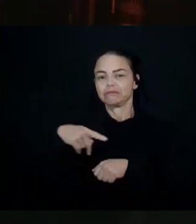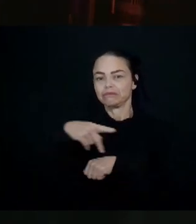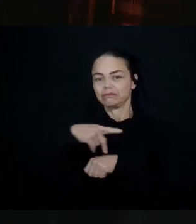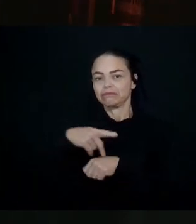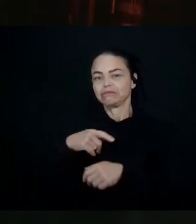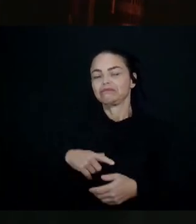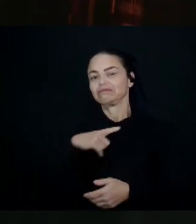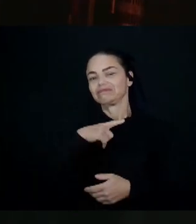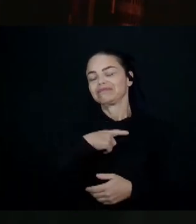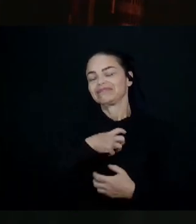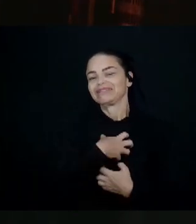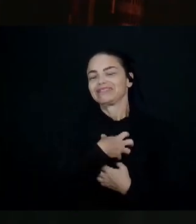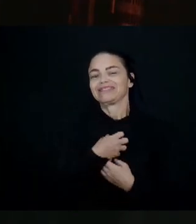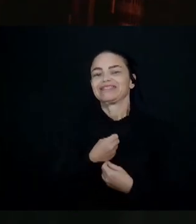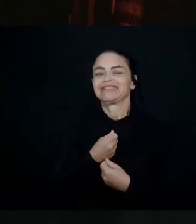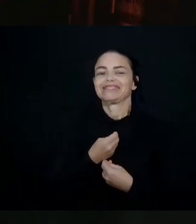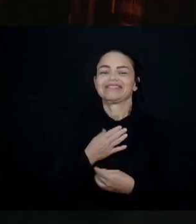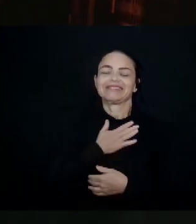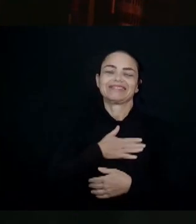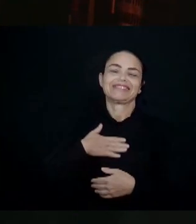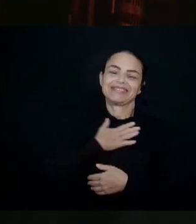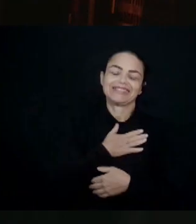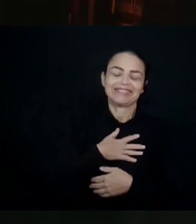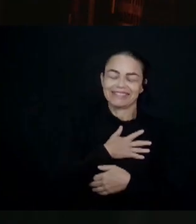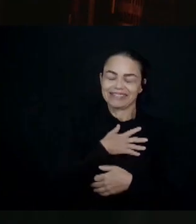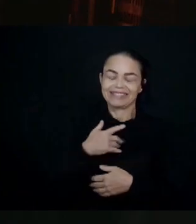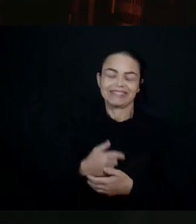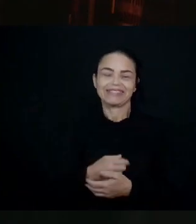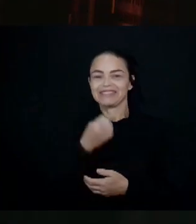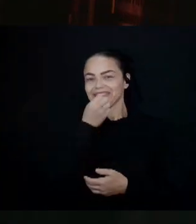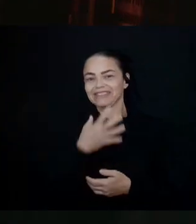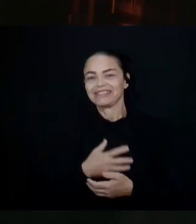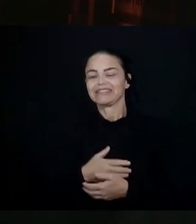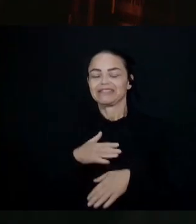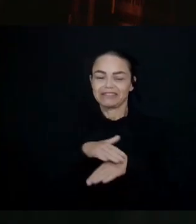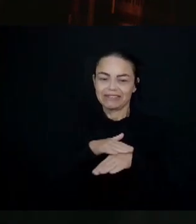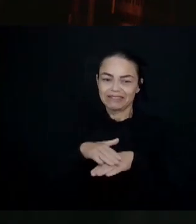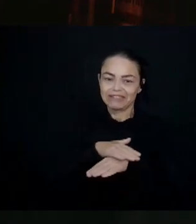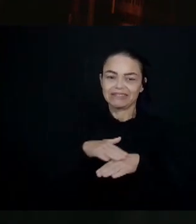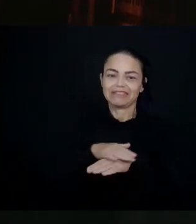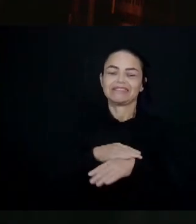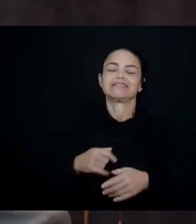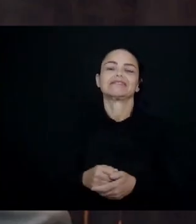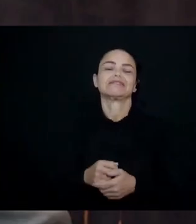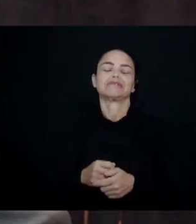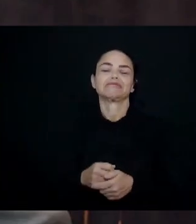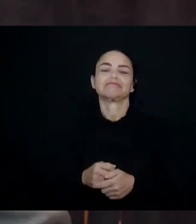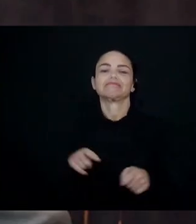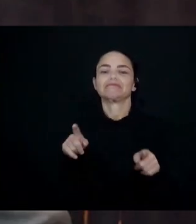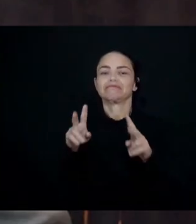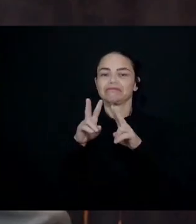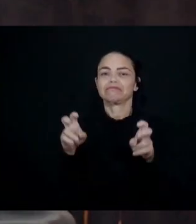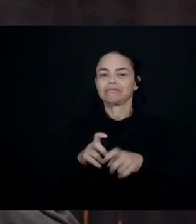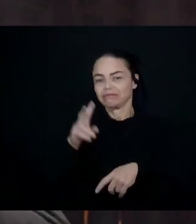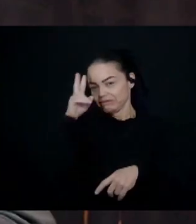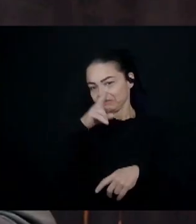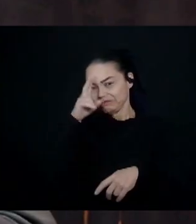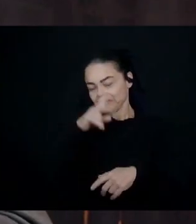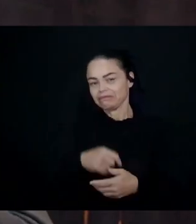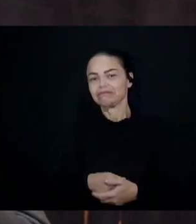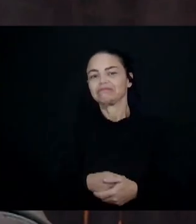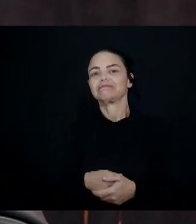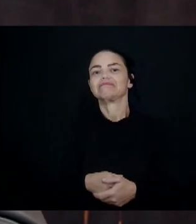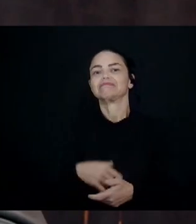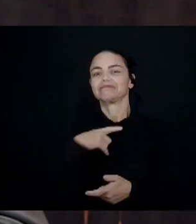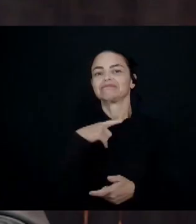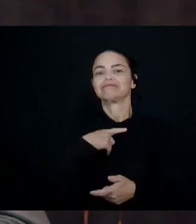essa sensação gostosa de nostalgia, né? E isso é bom, conversar sobre também, não é? Sim, traz a memória, né? A gente tem muitas